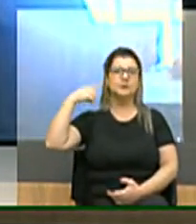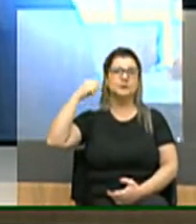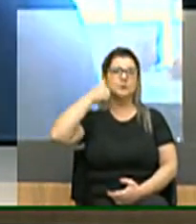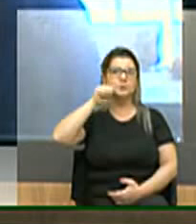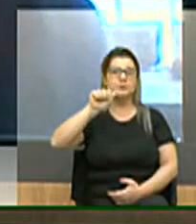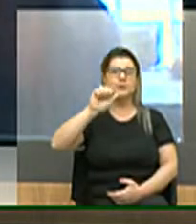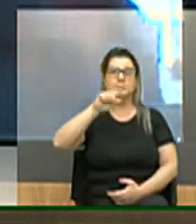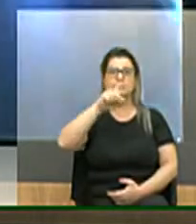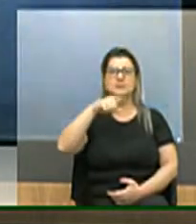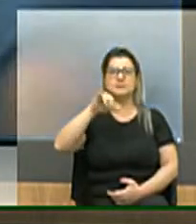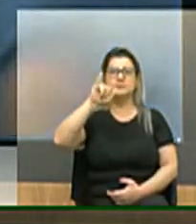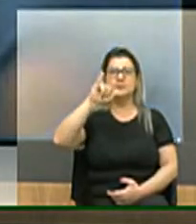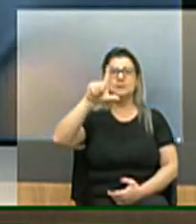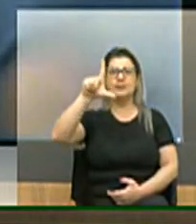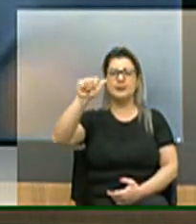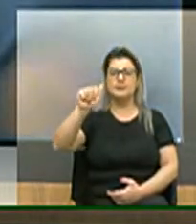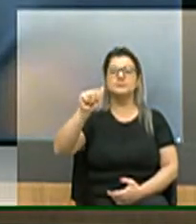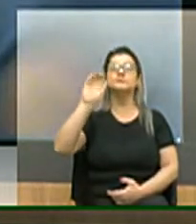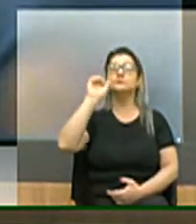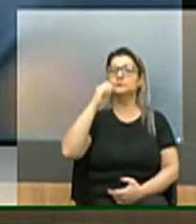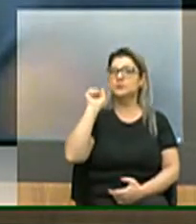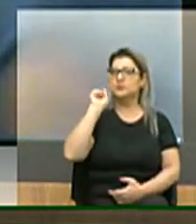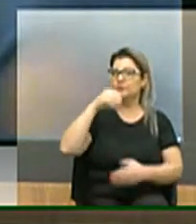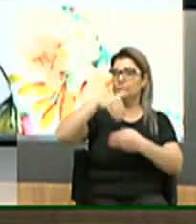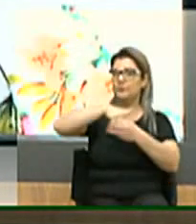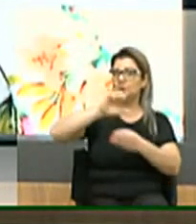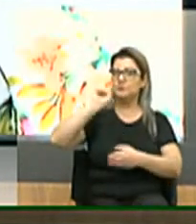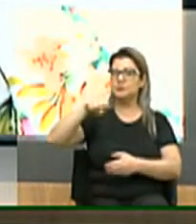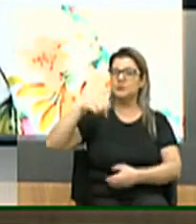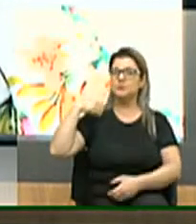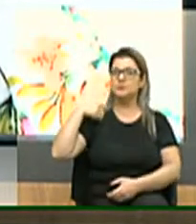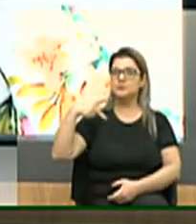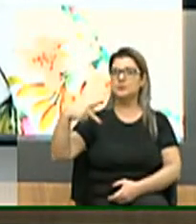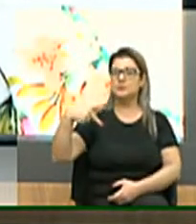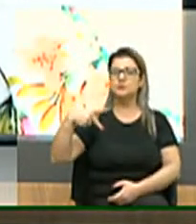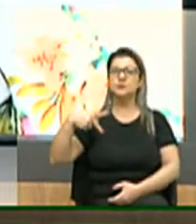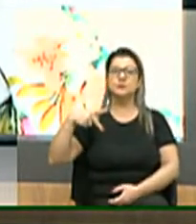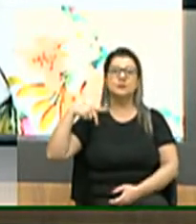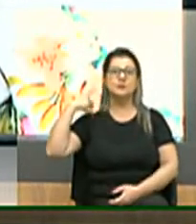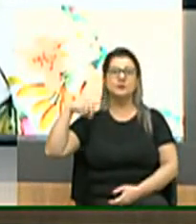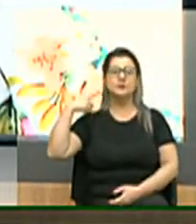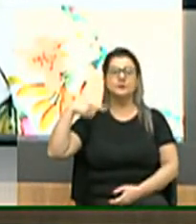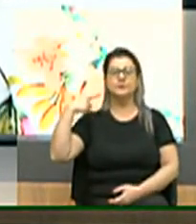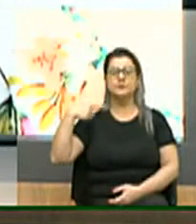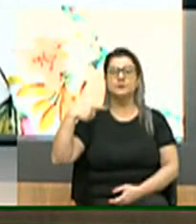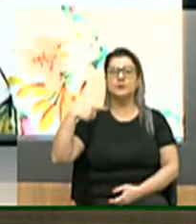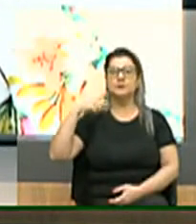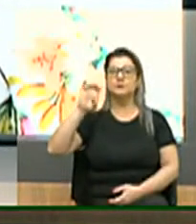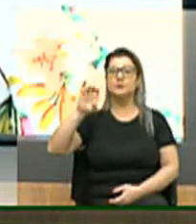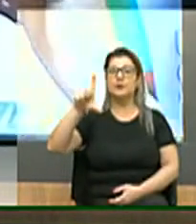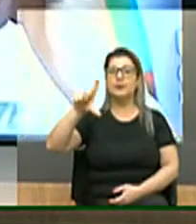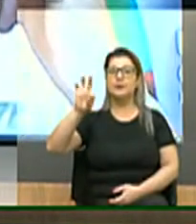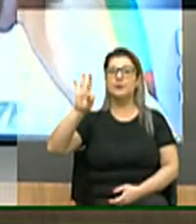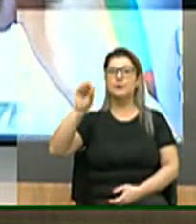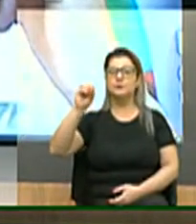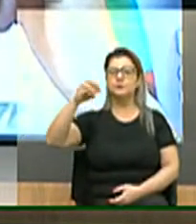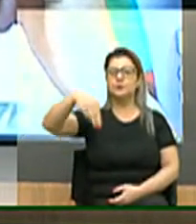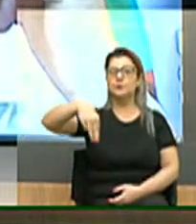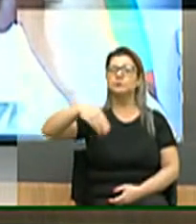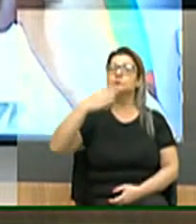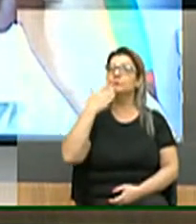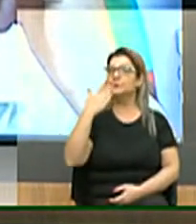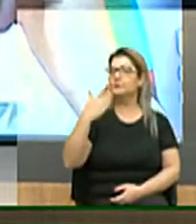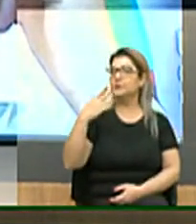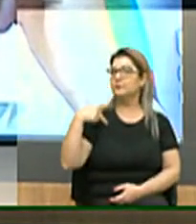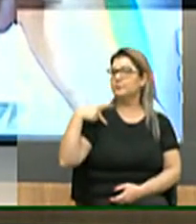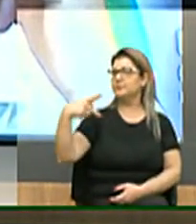sim, presidente. Senhor presidente. Deputado Dalciso Oliveira. Favorável, presidente. Deputado Elton Weber. Favorável,